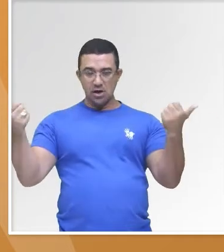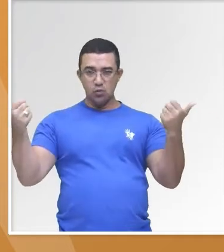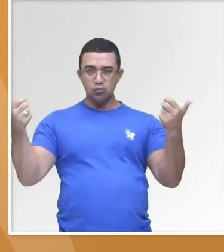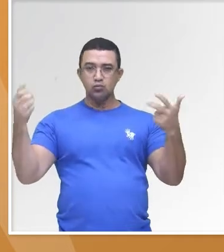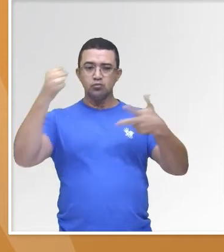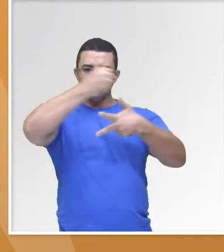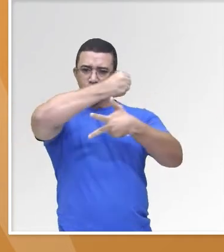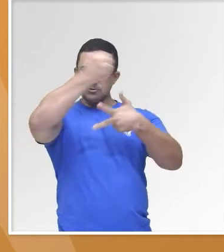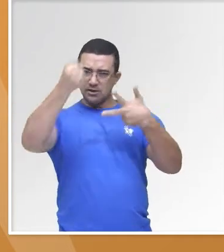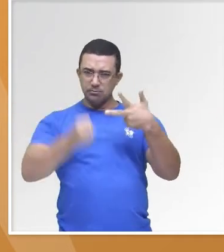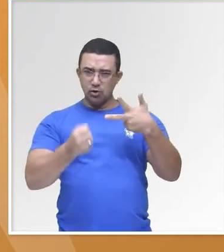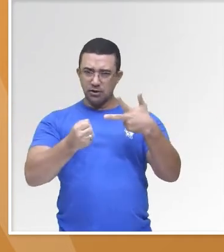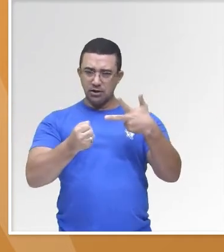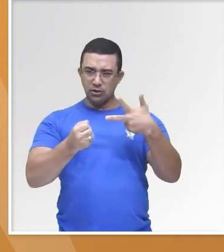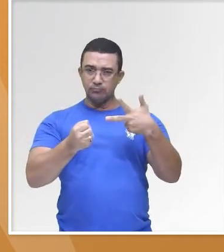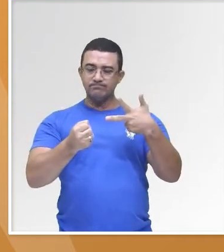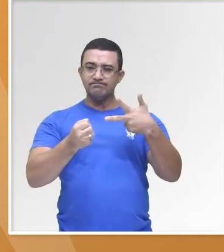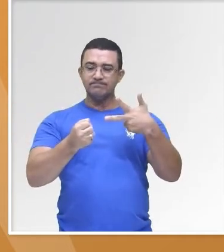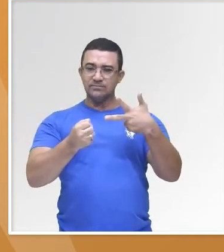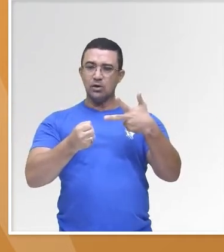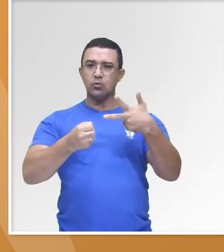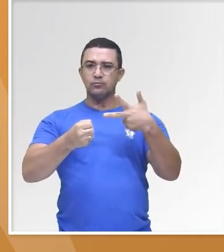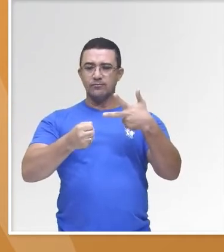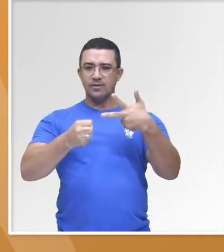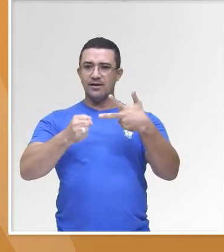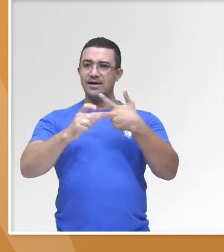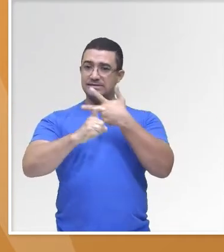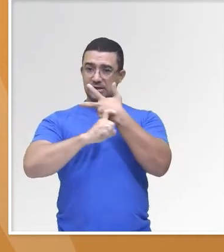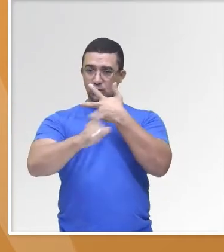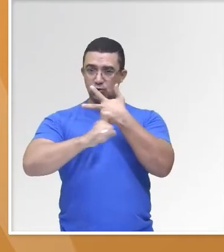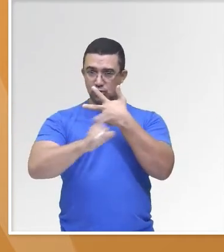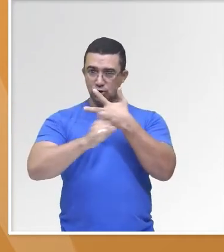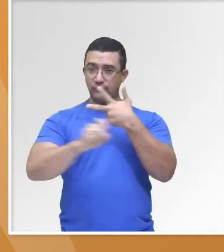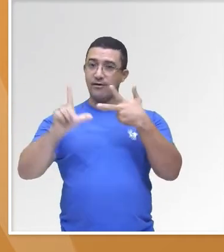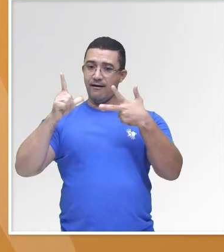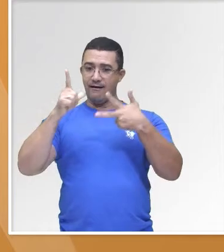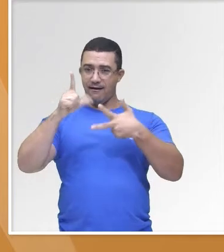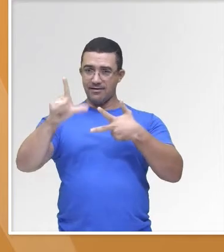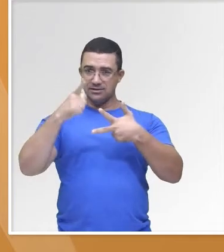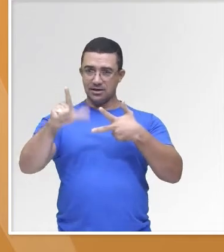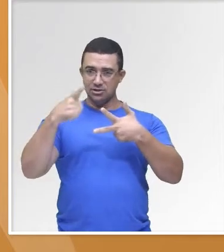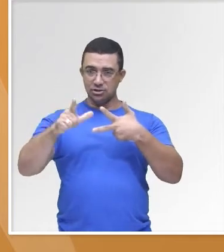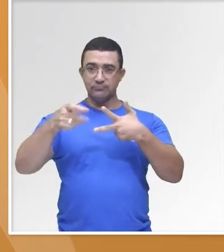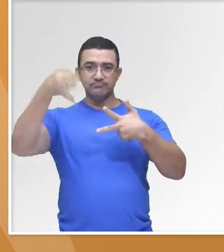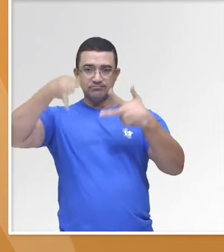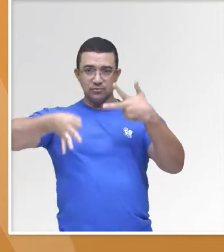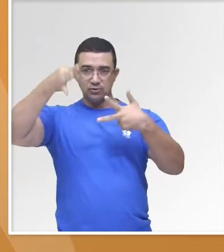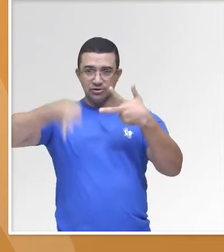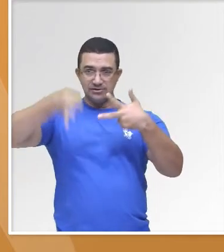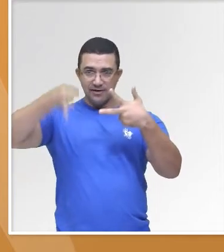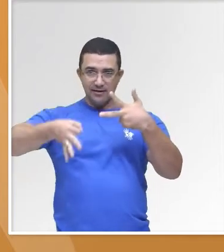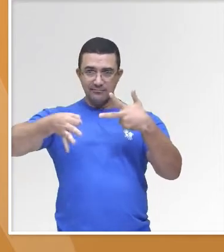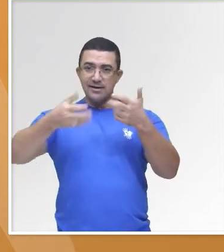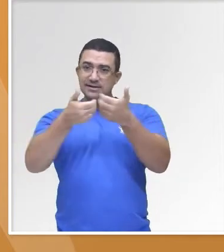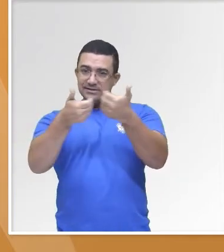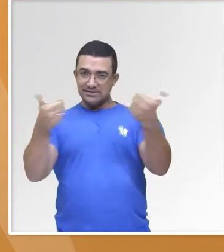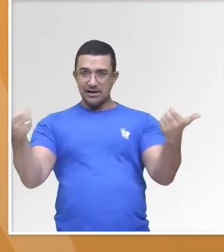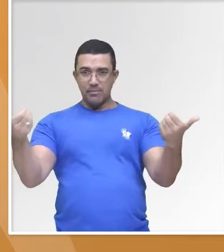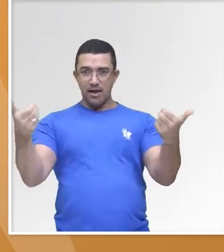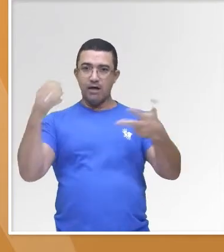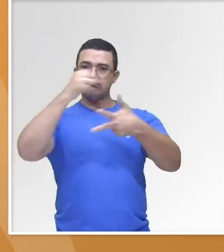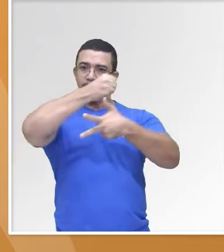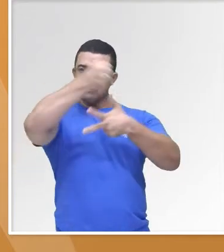poderes: executivo, legislativo e judiciário. Queridos, esses